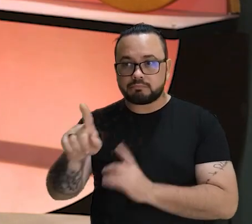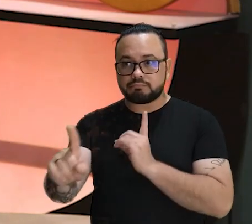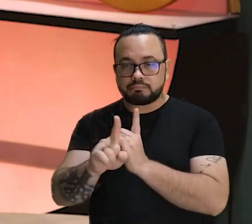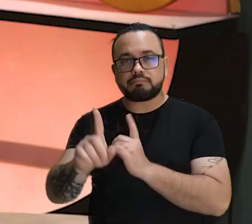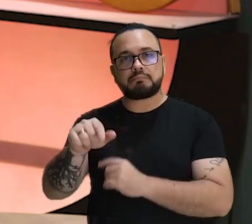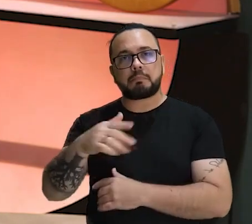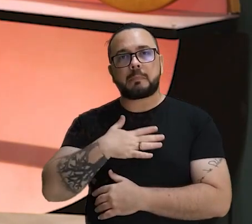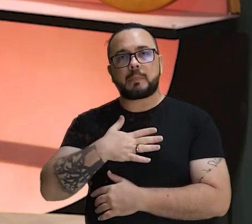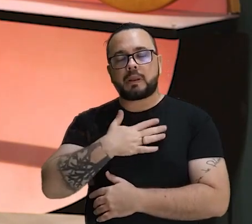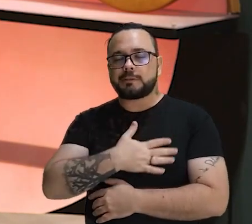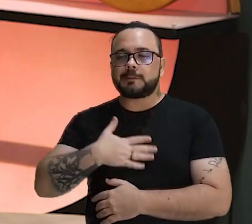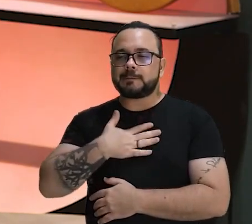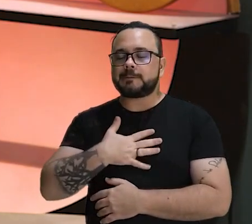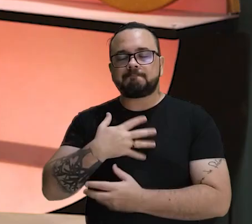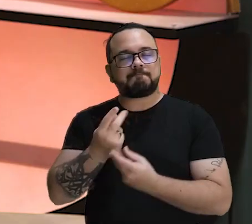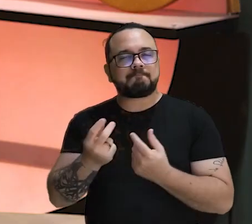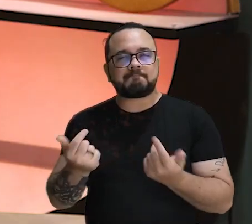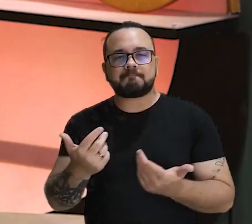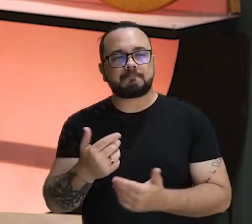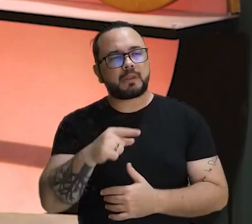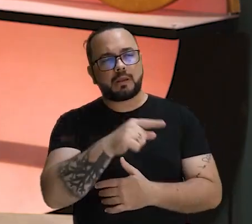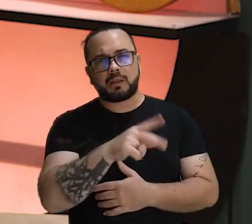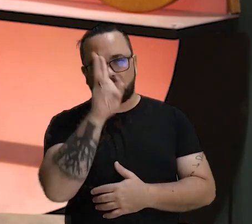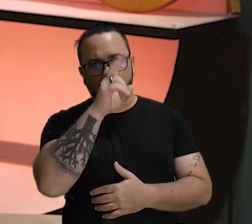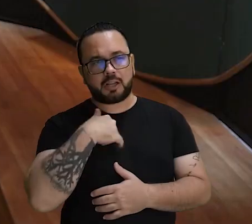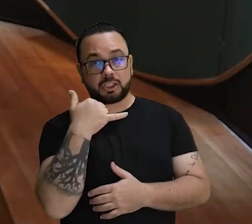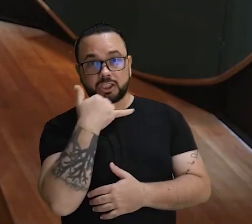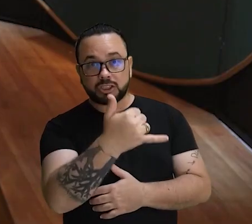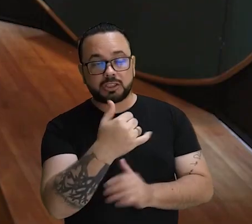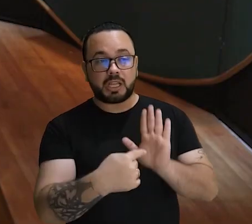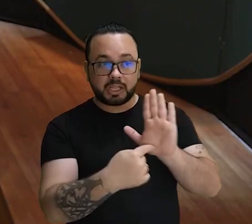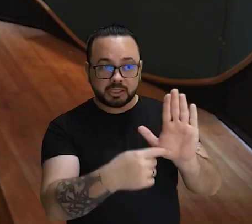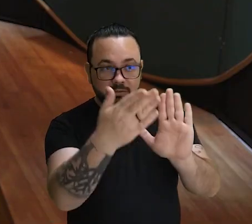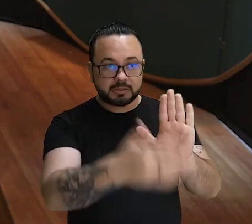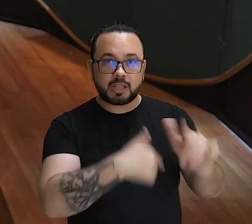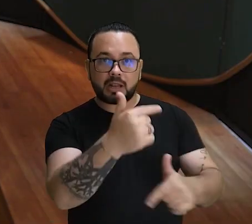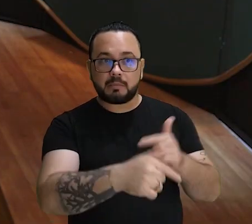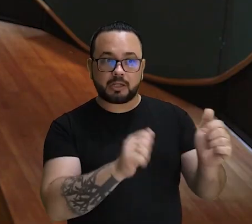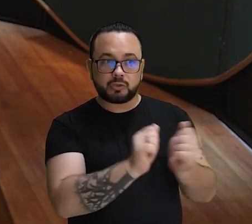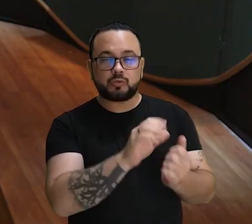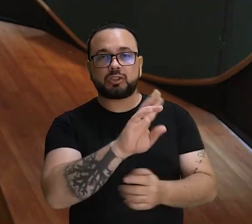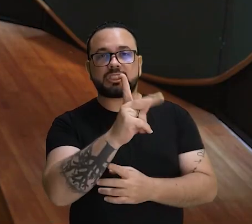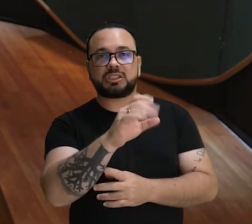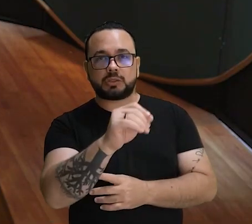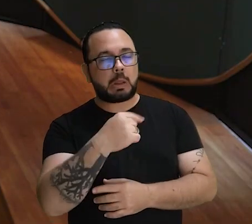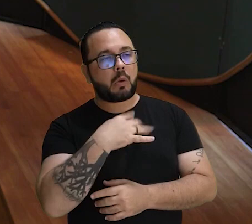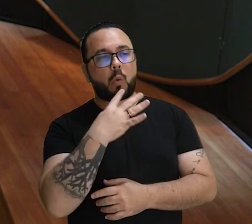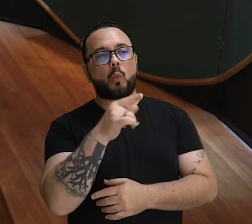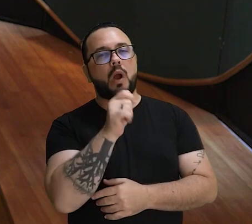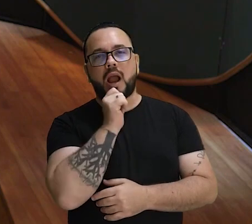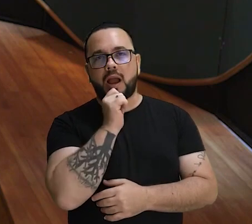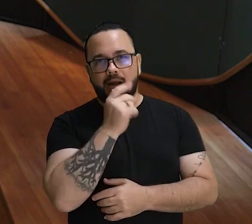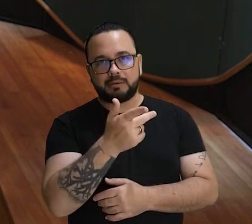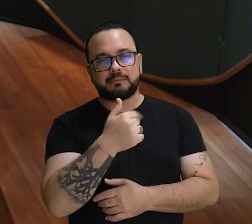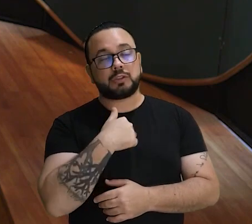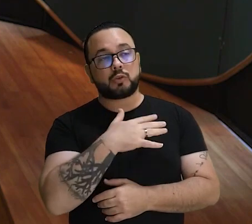uma coisa que confortou muito o meu coração. Você lembra quando eu te liguei? Eu te indiquei, né, pro trabalho de Chico. A gente não se conhecia, né?